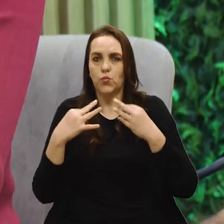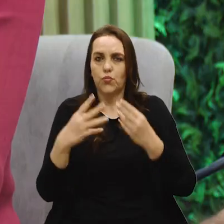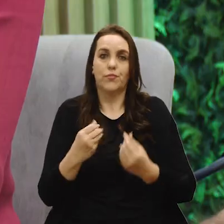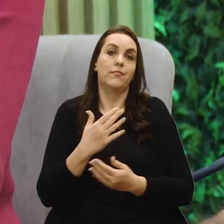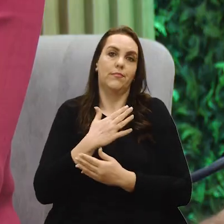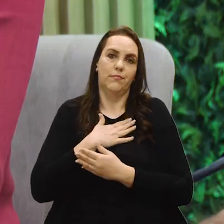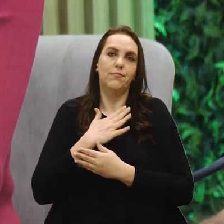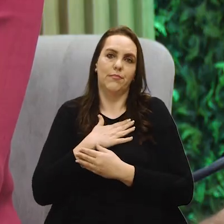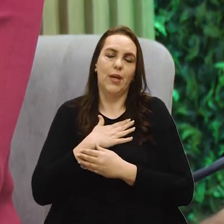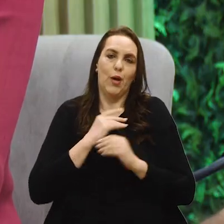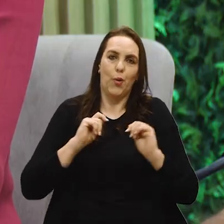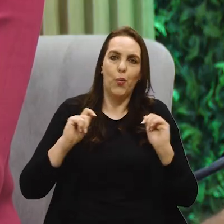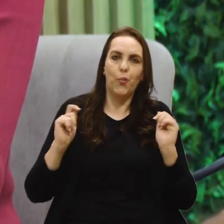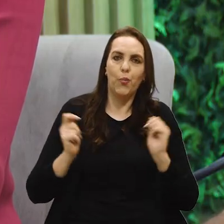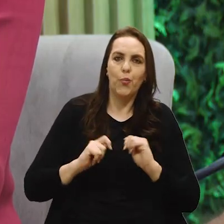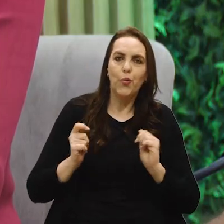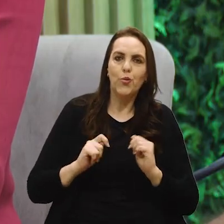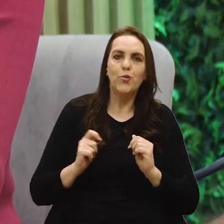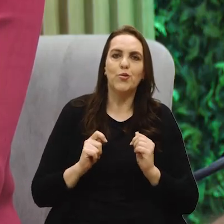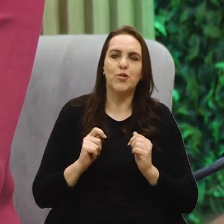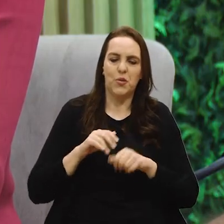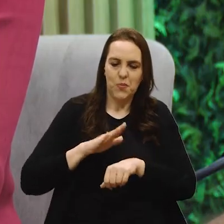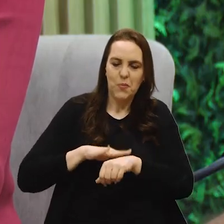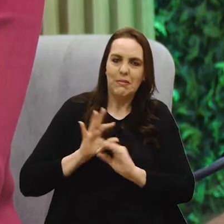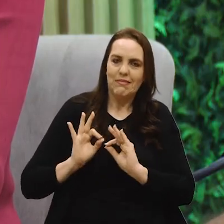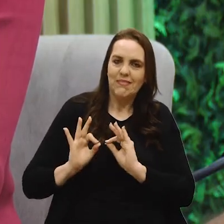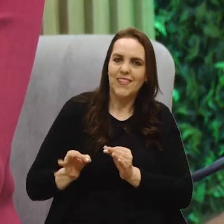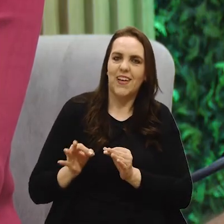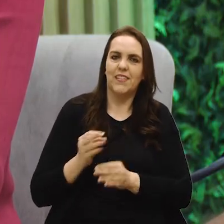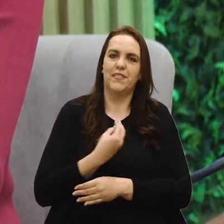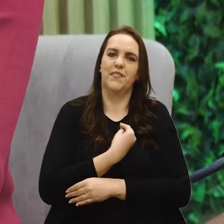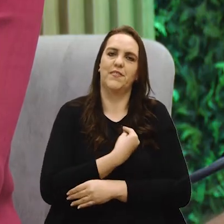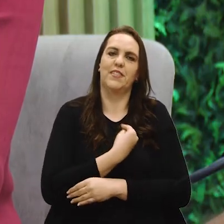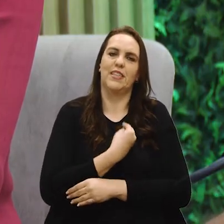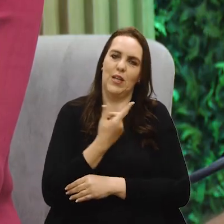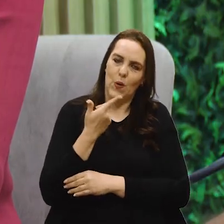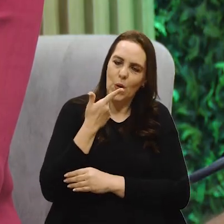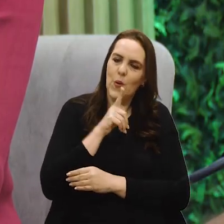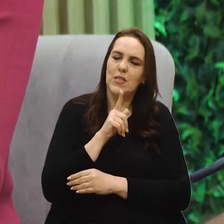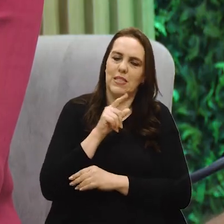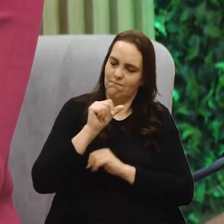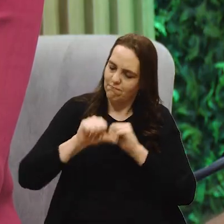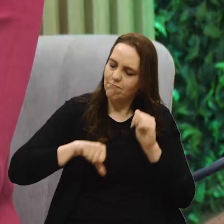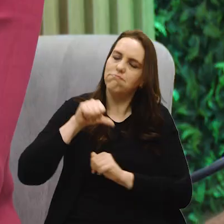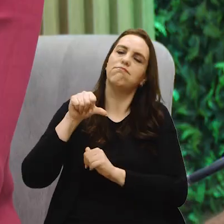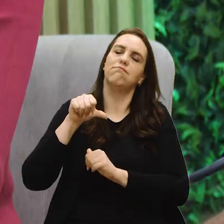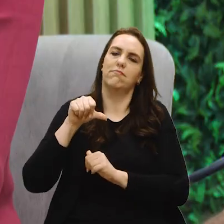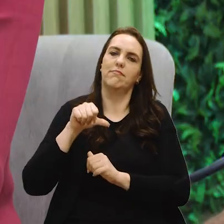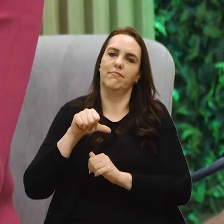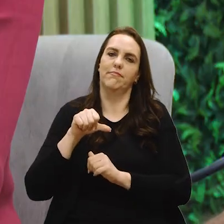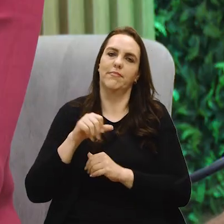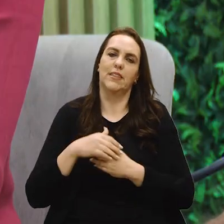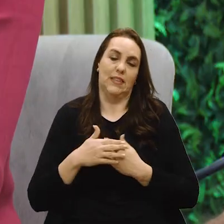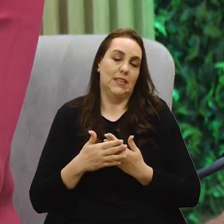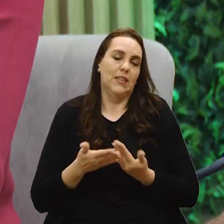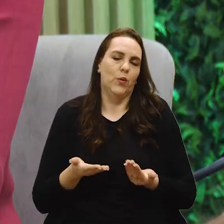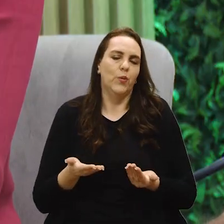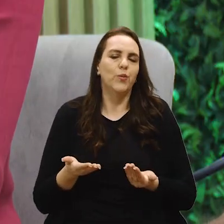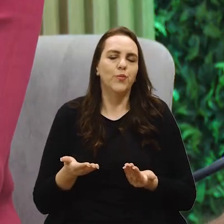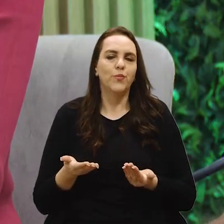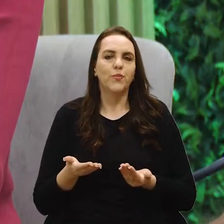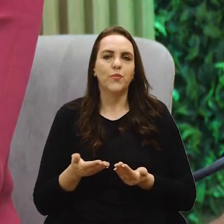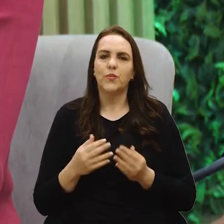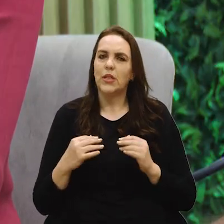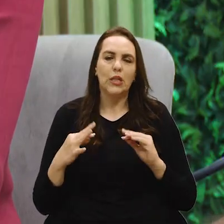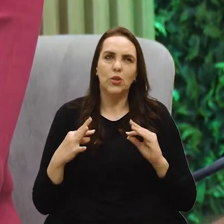eu pude, no momento certo da minha vida, eu pude dar outra energia, né? E